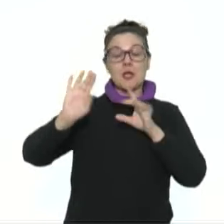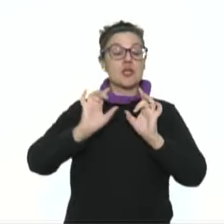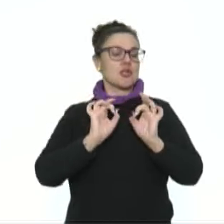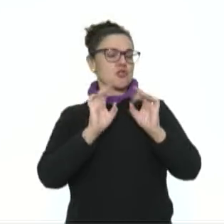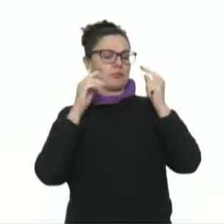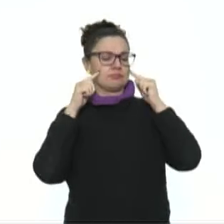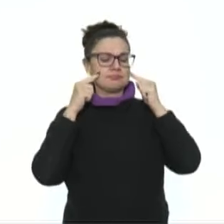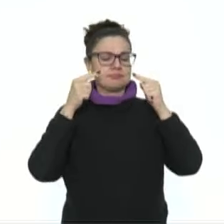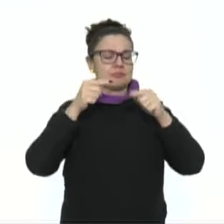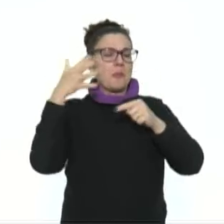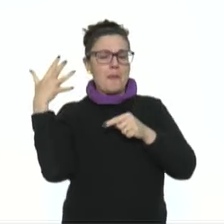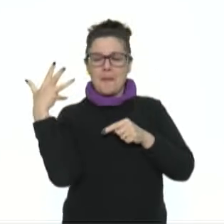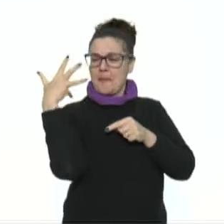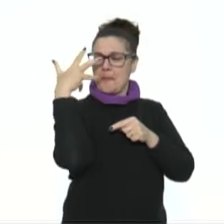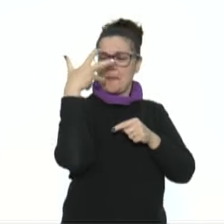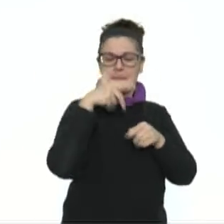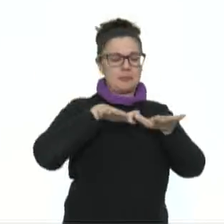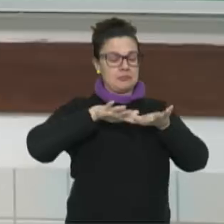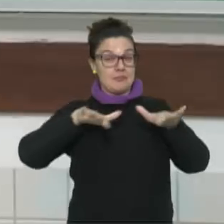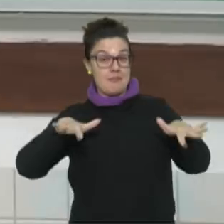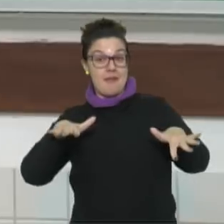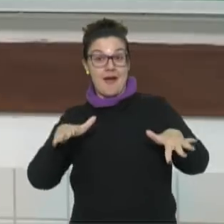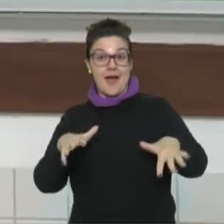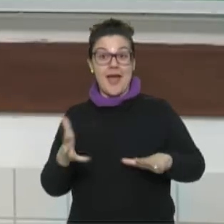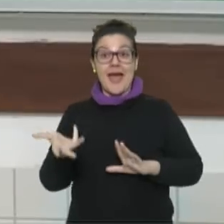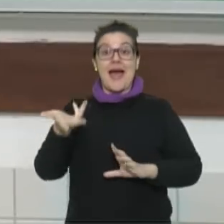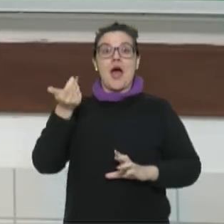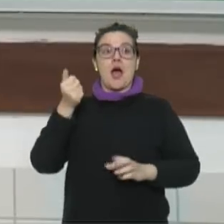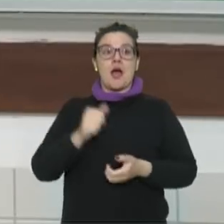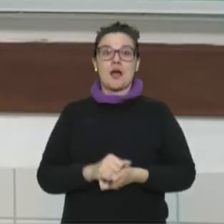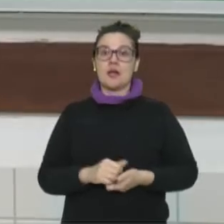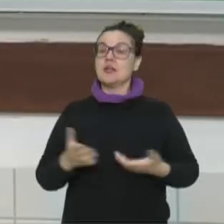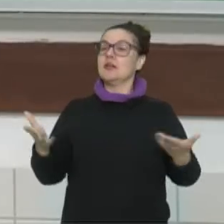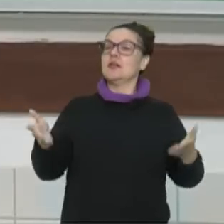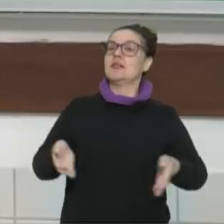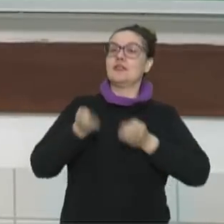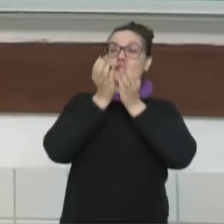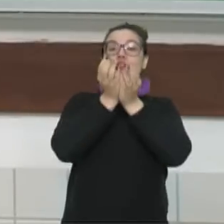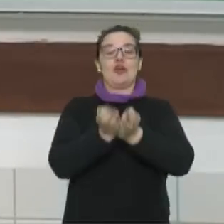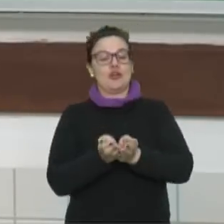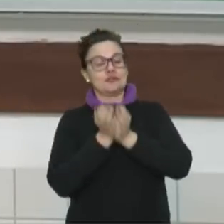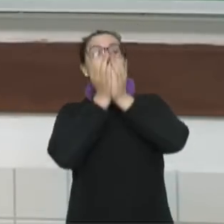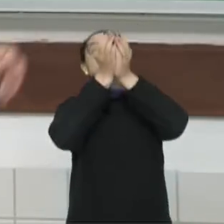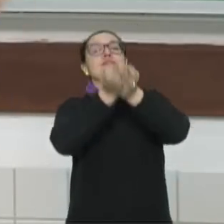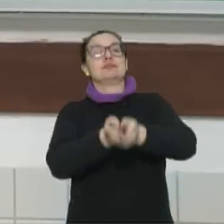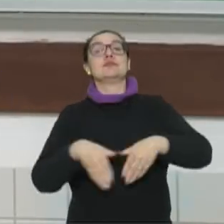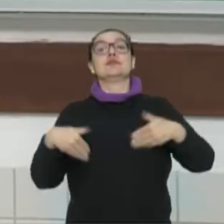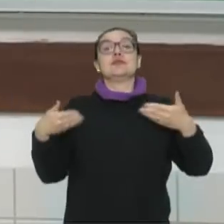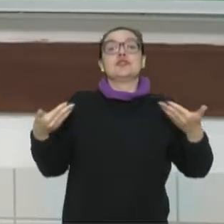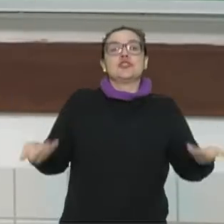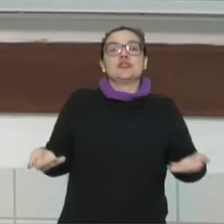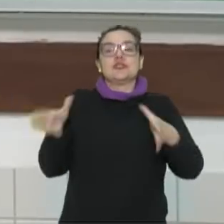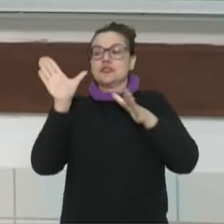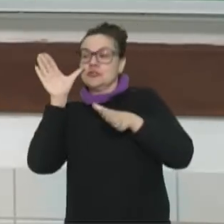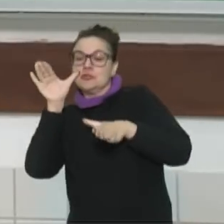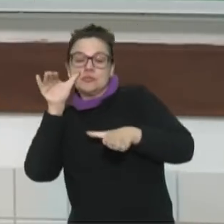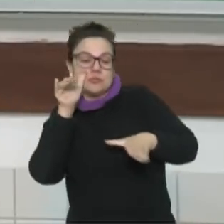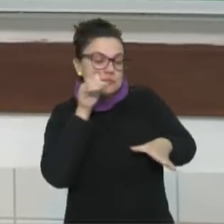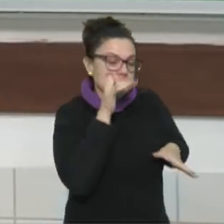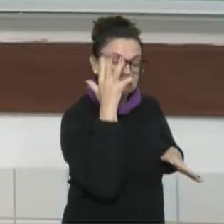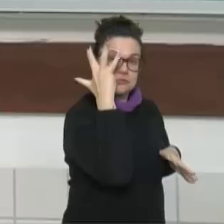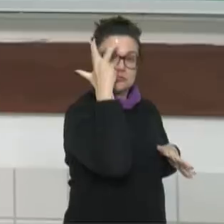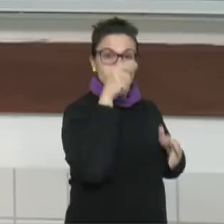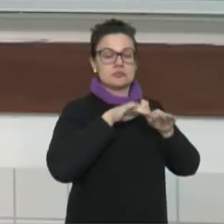apenas as belezas do mar e suas aventuras. Será? Navegar, navegar, será que é só explorar as belezas